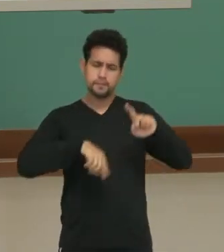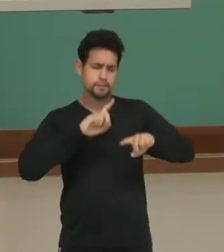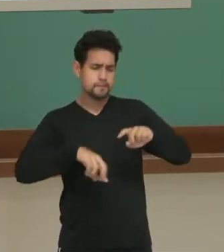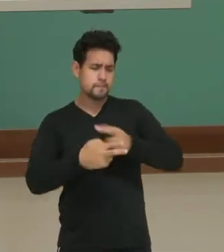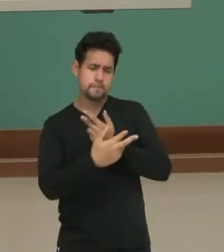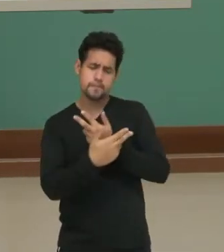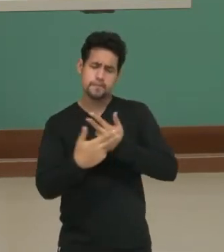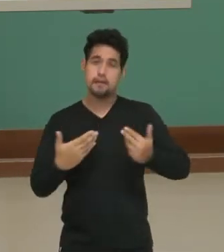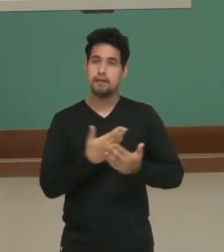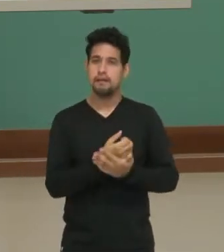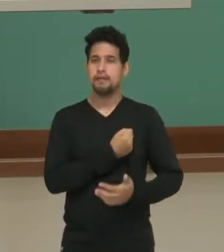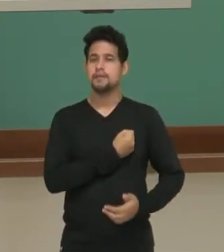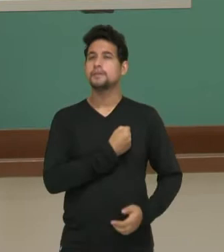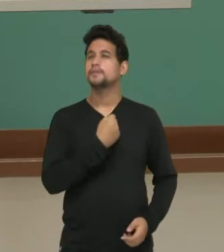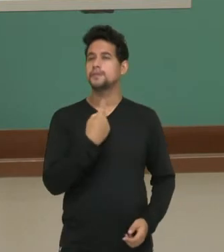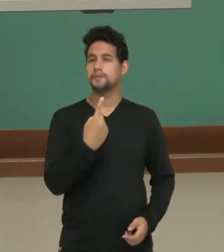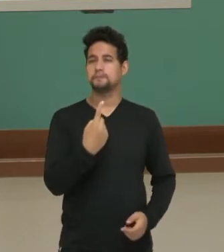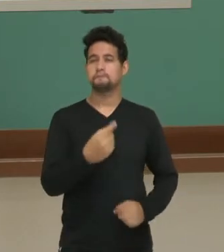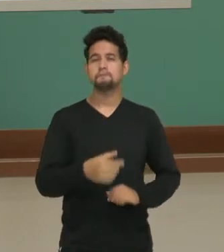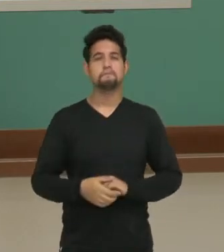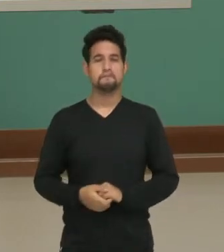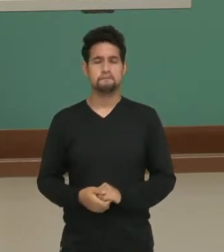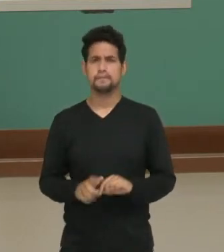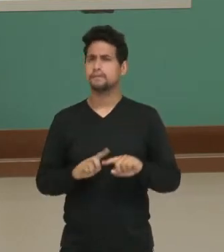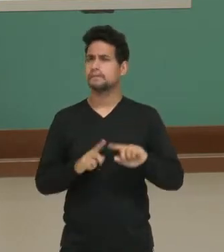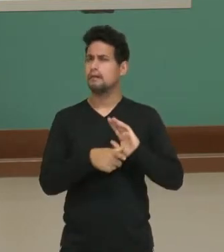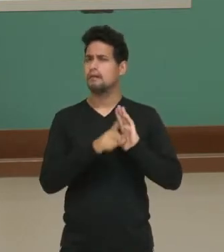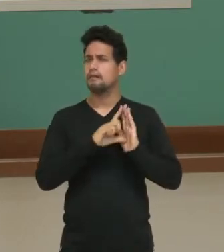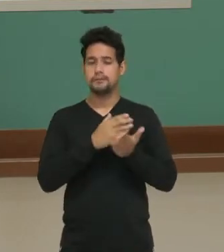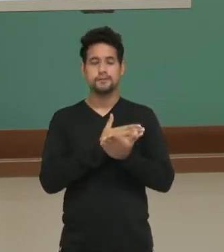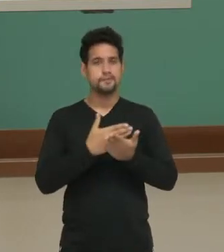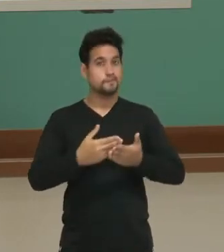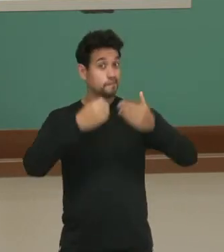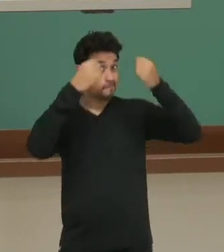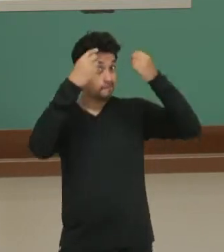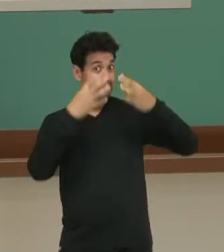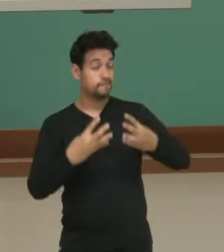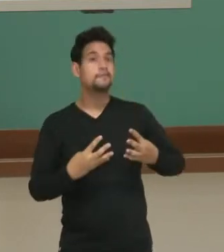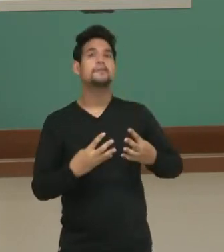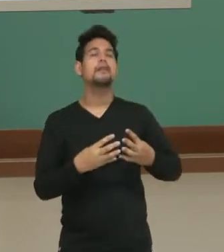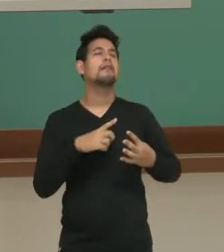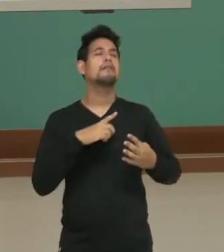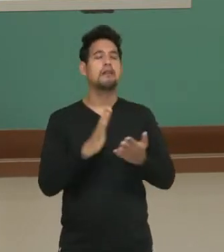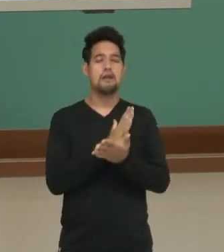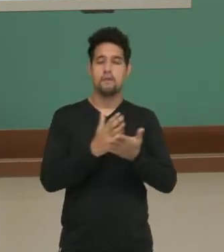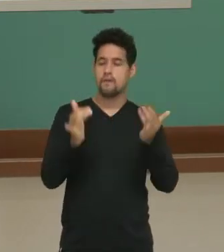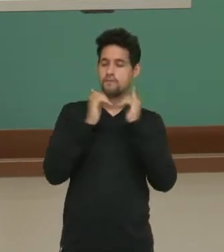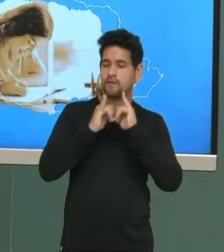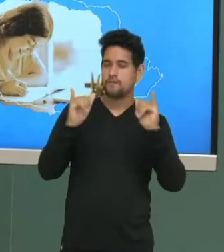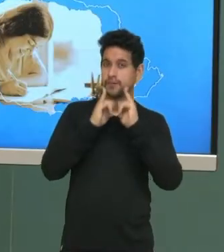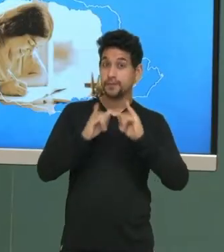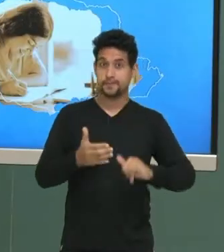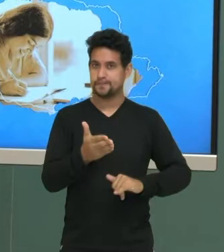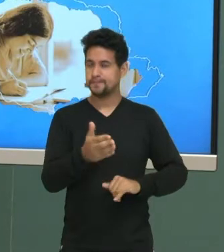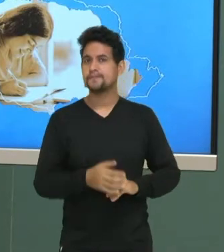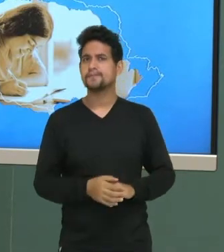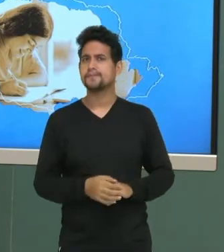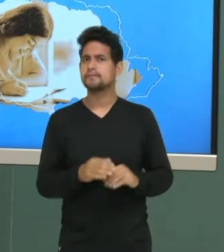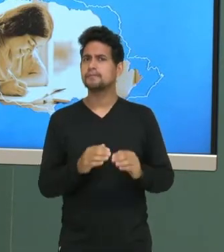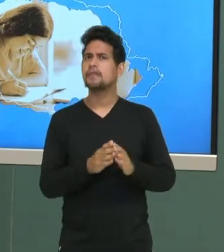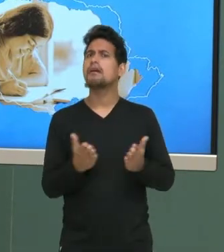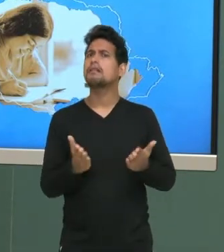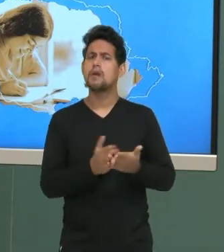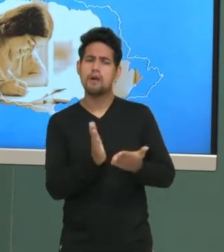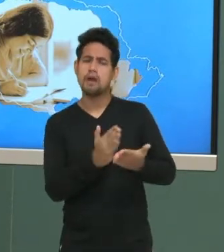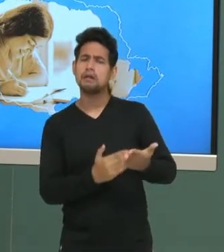a aula número 1 sobre esse assunto. Mas antes de falarmos sobre esse assunto, eu tenho uns recadinhos para você. Cadê o seu caderno?